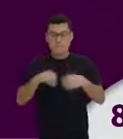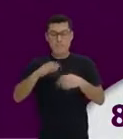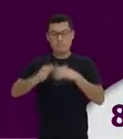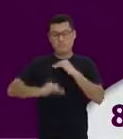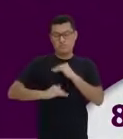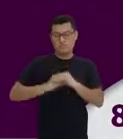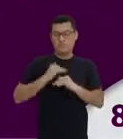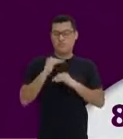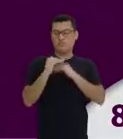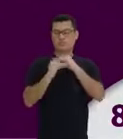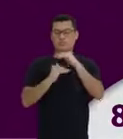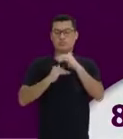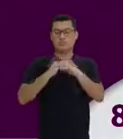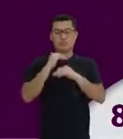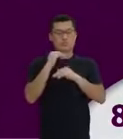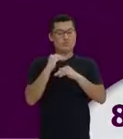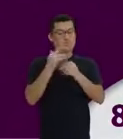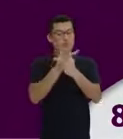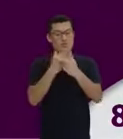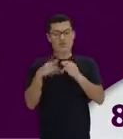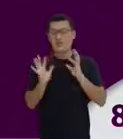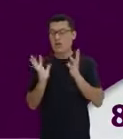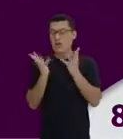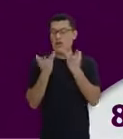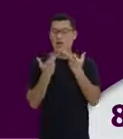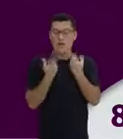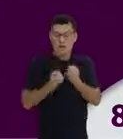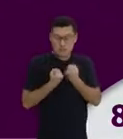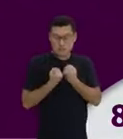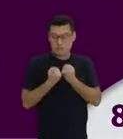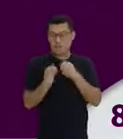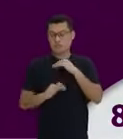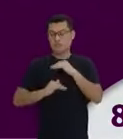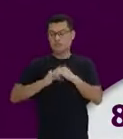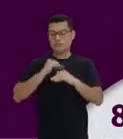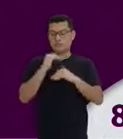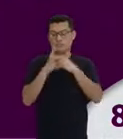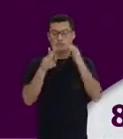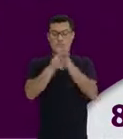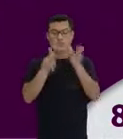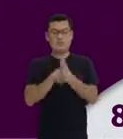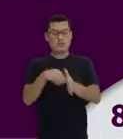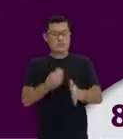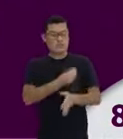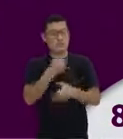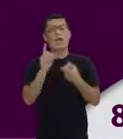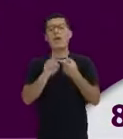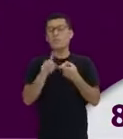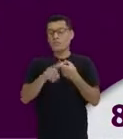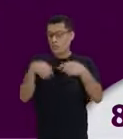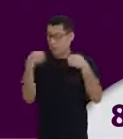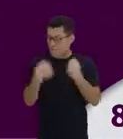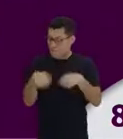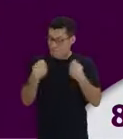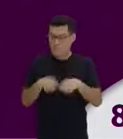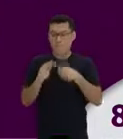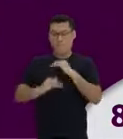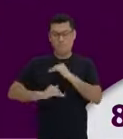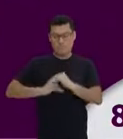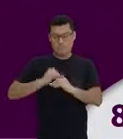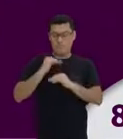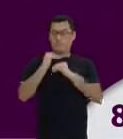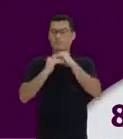desenvolver uma certas habilidades e para desenvolver ela com projeto de vida Eu também preciso